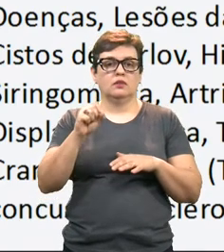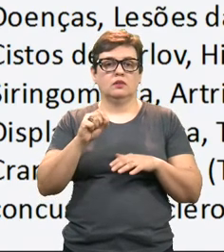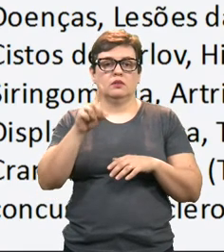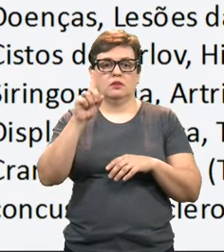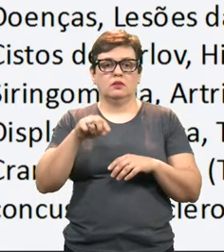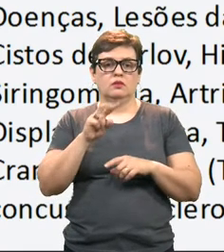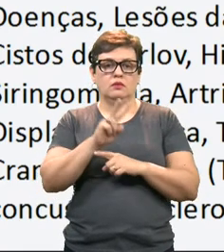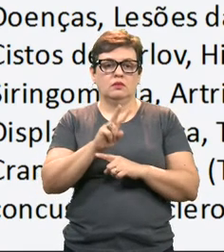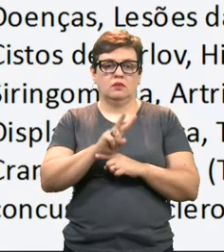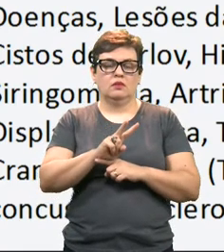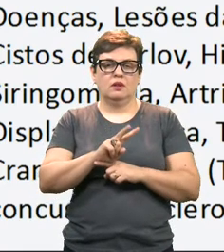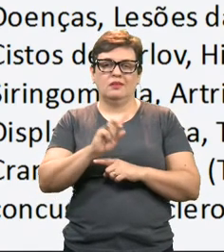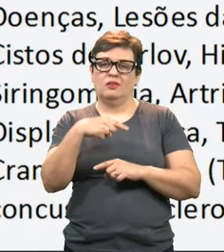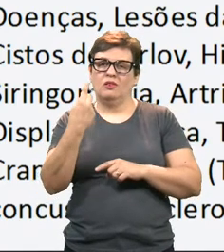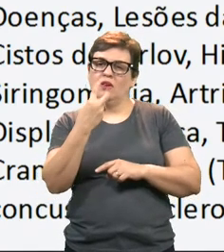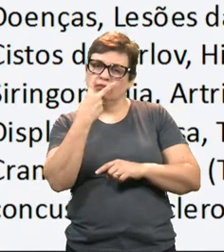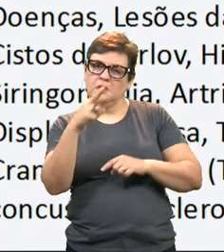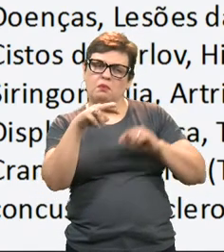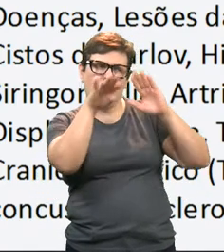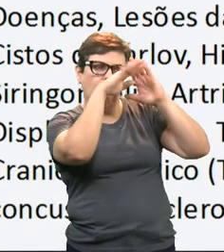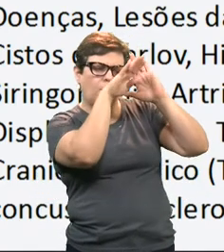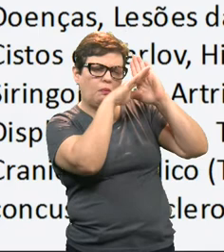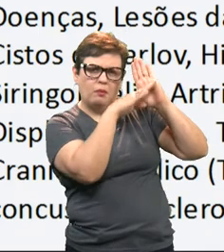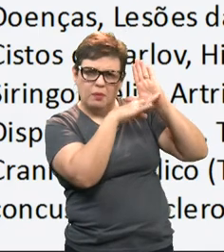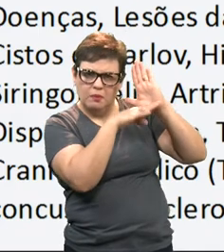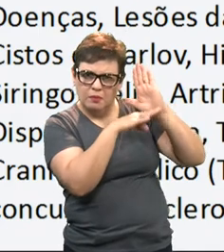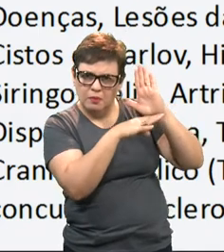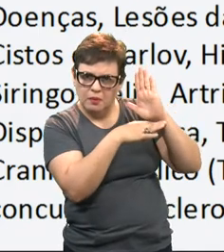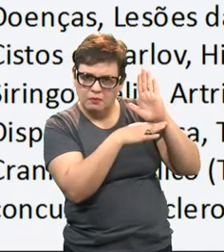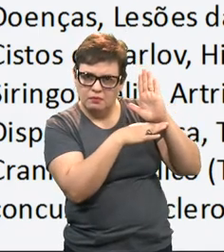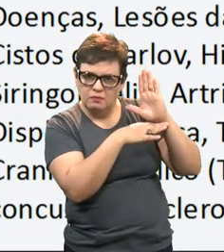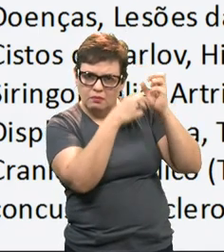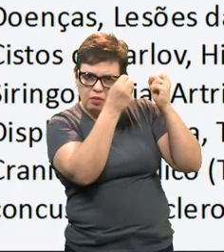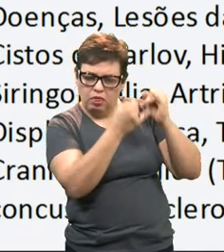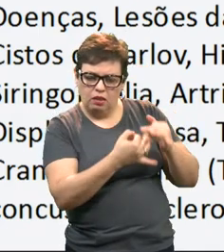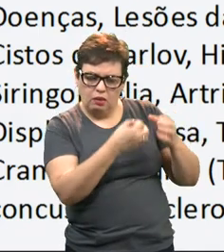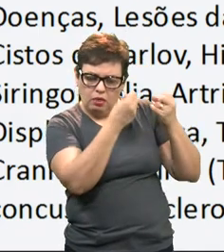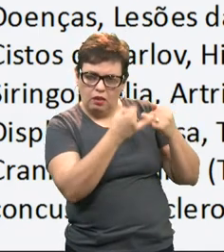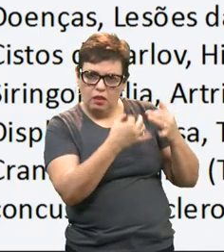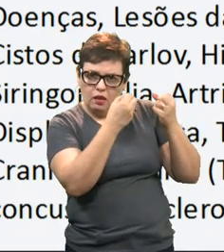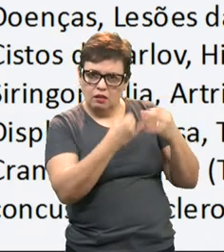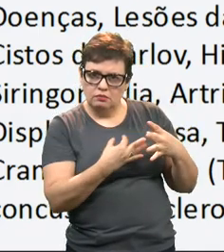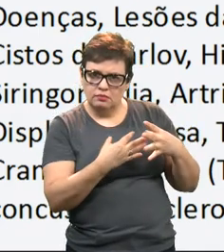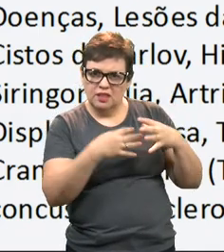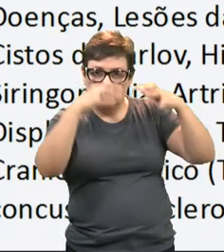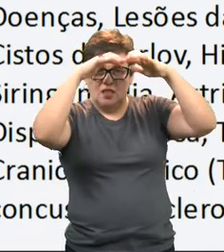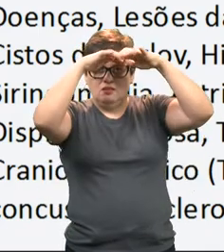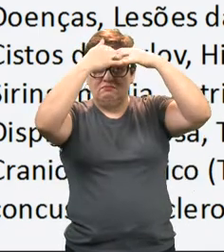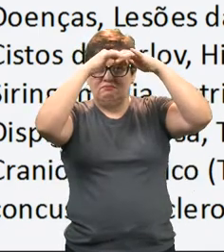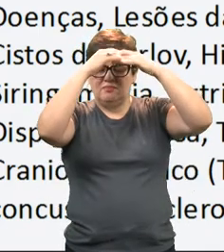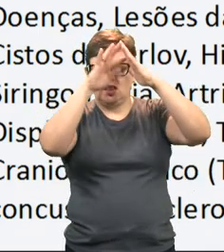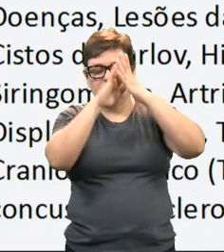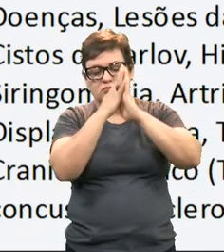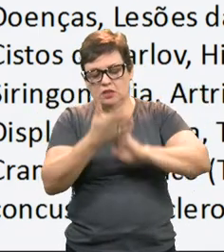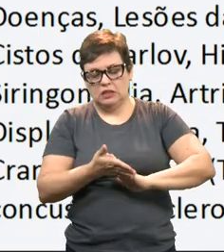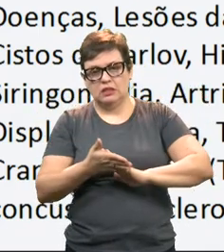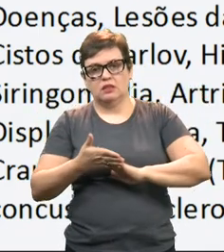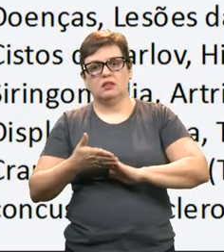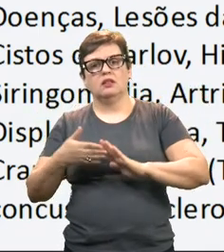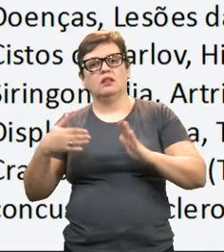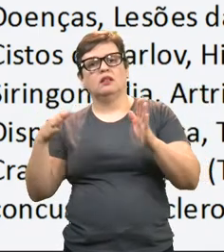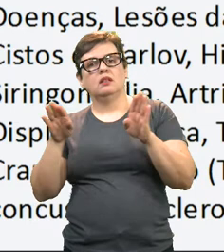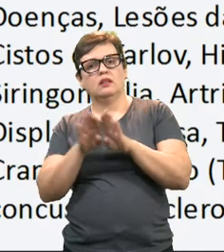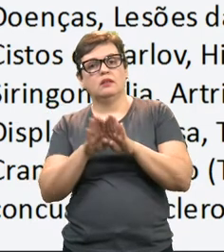a gente ver que é uma lista bem extensa, né? Porque vai desde as doenças neurodegenerativas, as